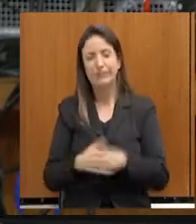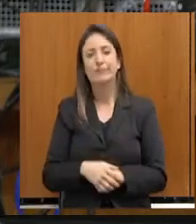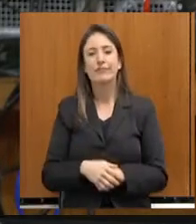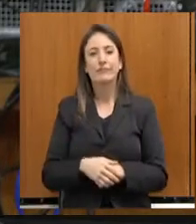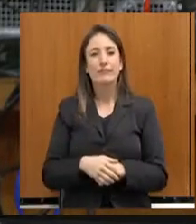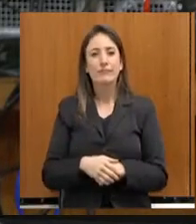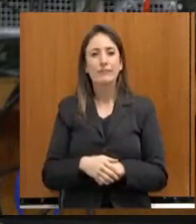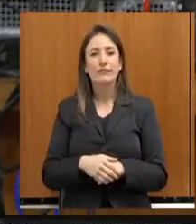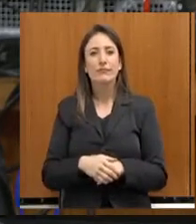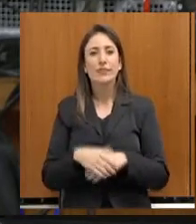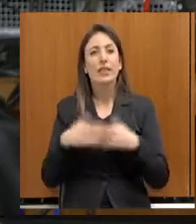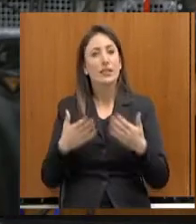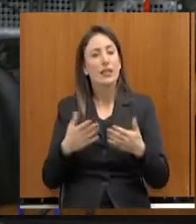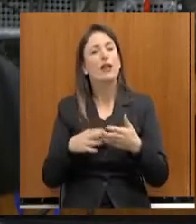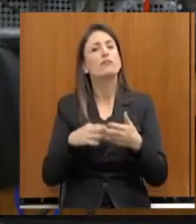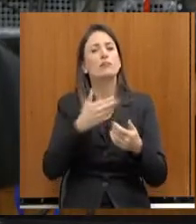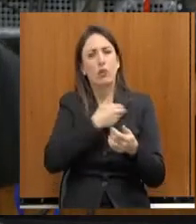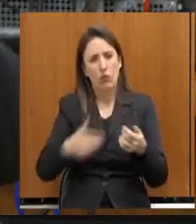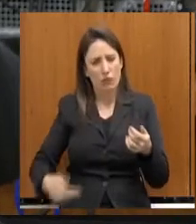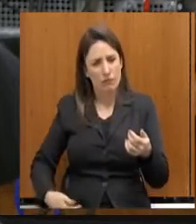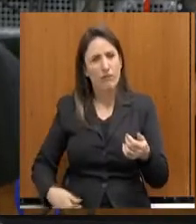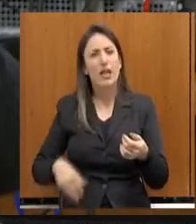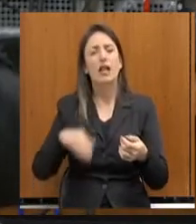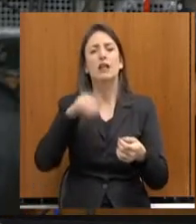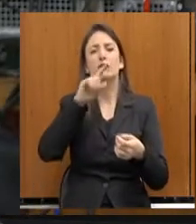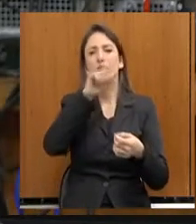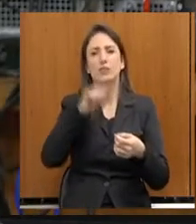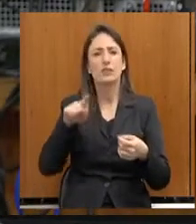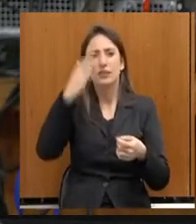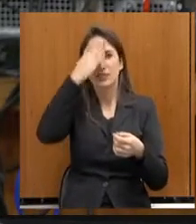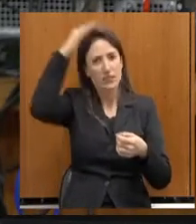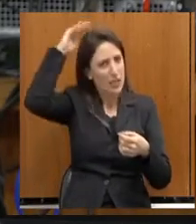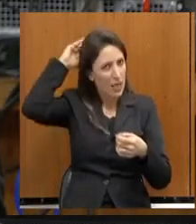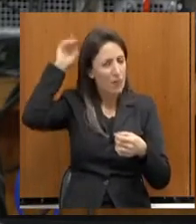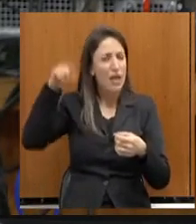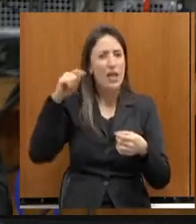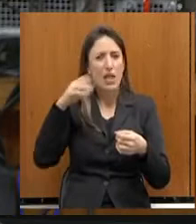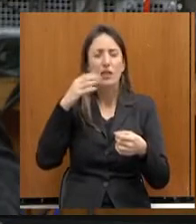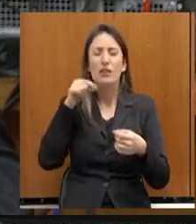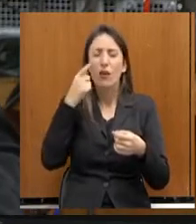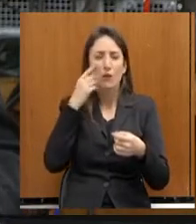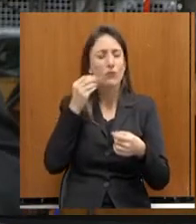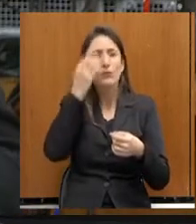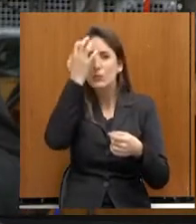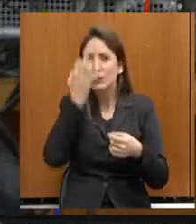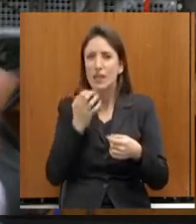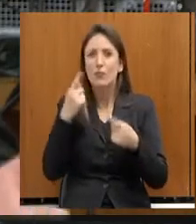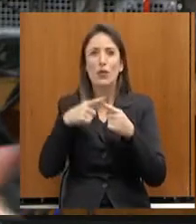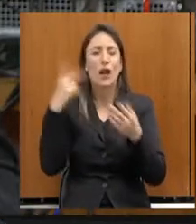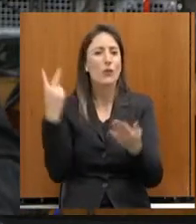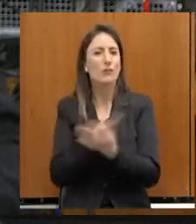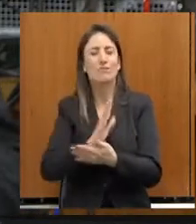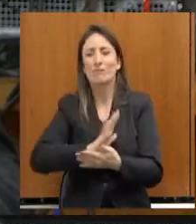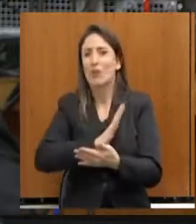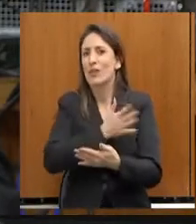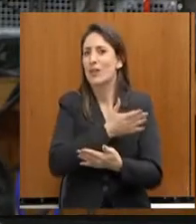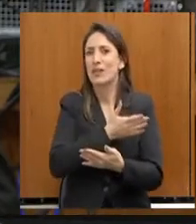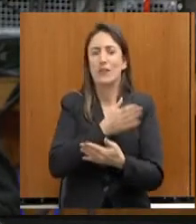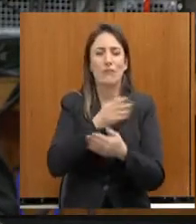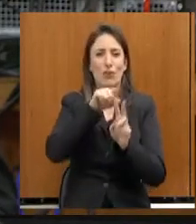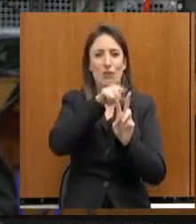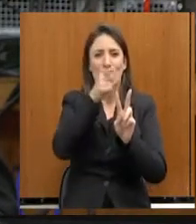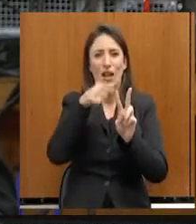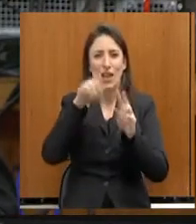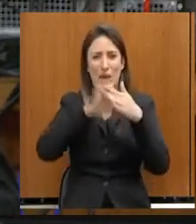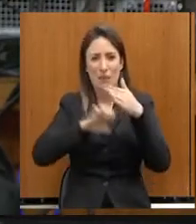seriedade o meu Zema da tragédia da vale né tragédia é essa que não repor ar de forma